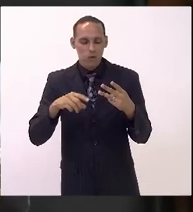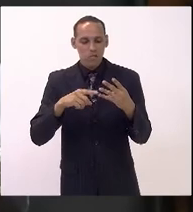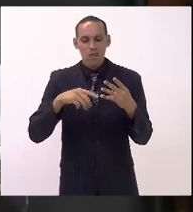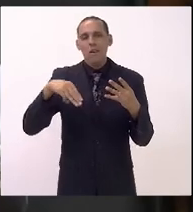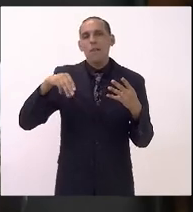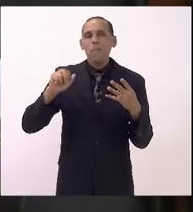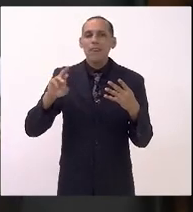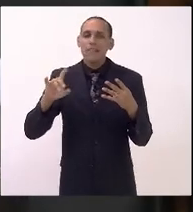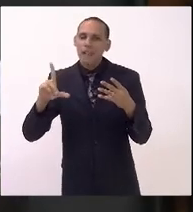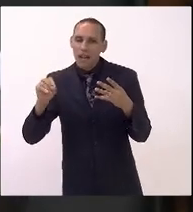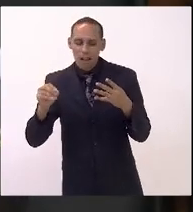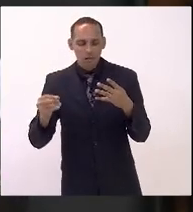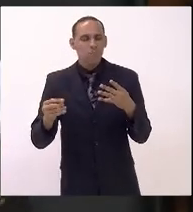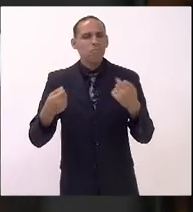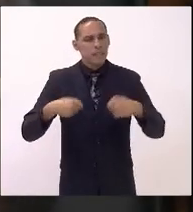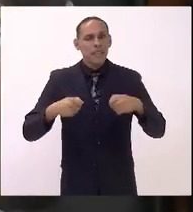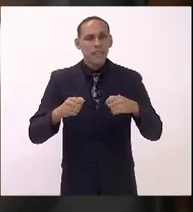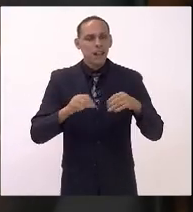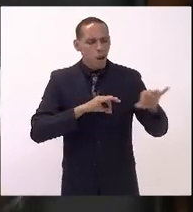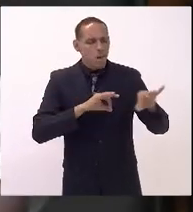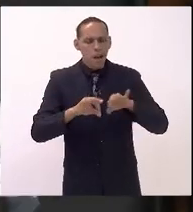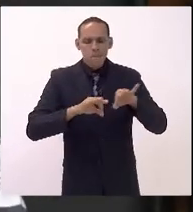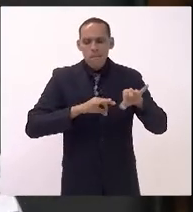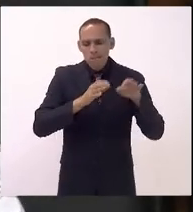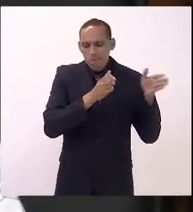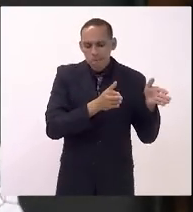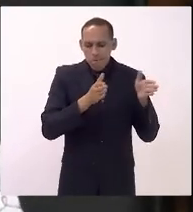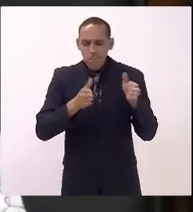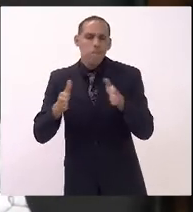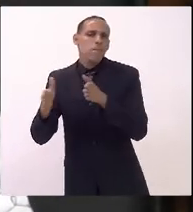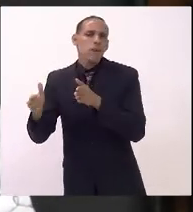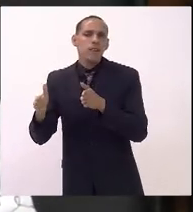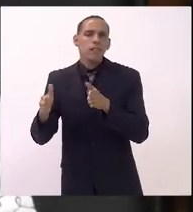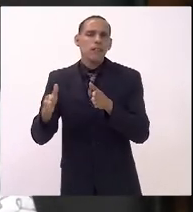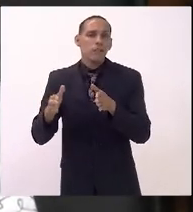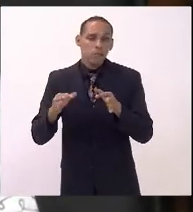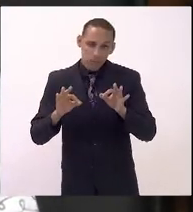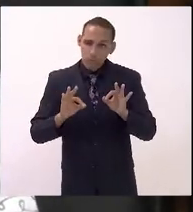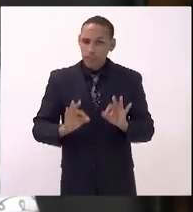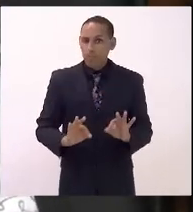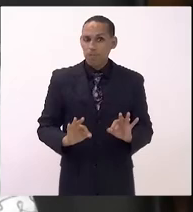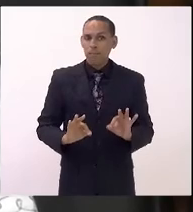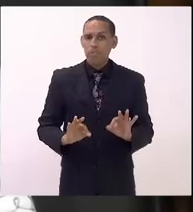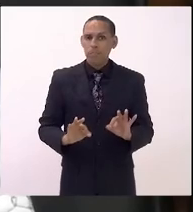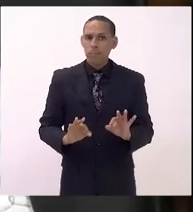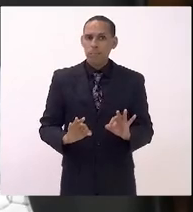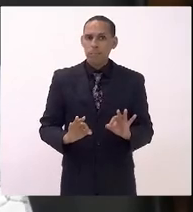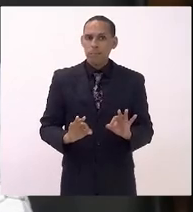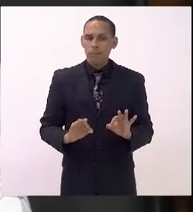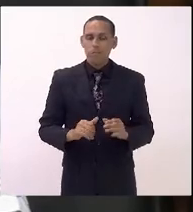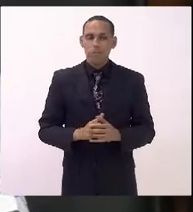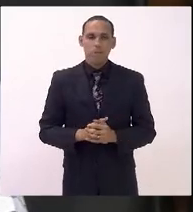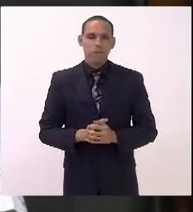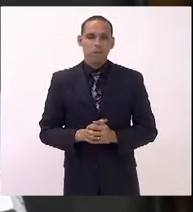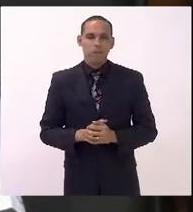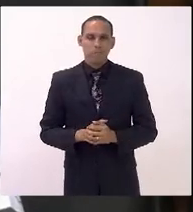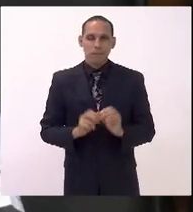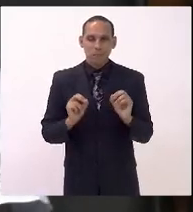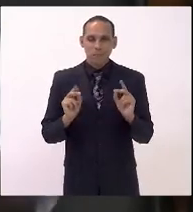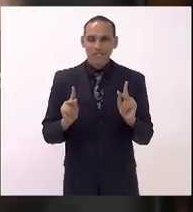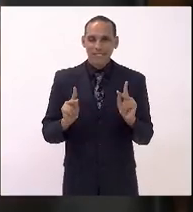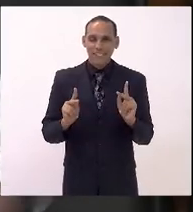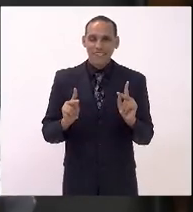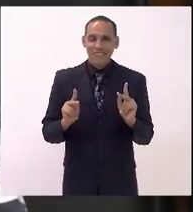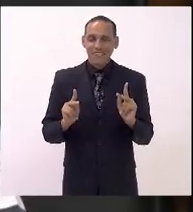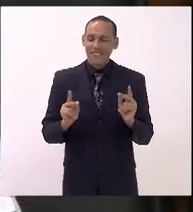precisa nos organizarmos, estabelecer a coordenação provisória, que é assim que a coisa funciona. Ok?